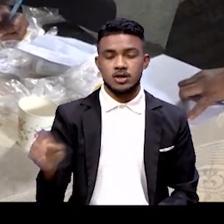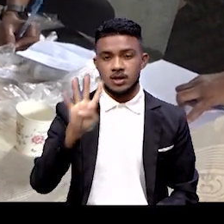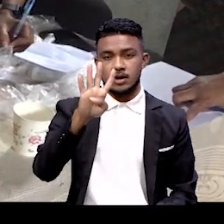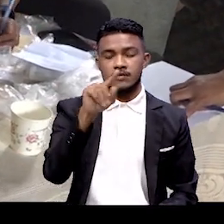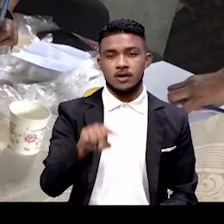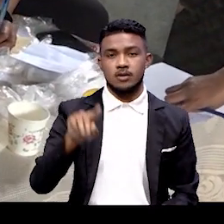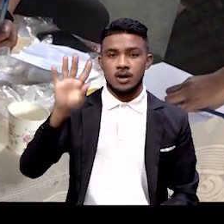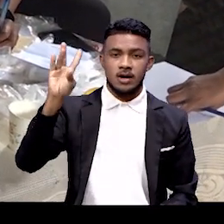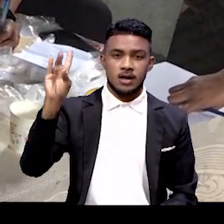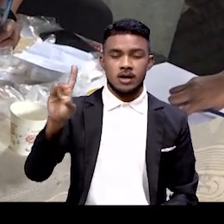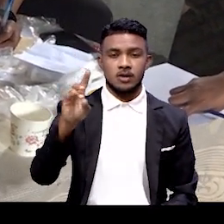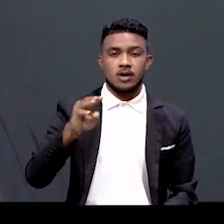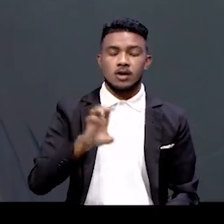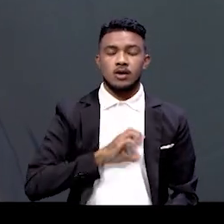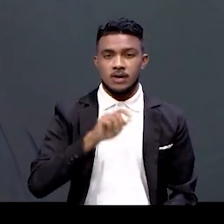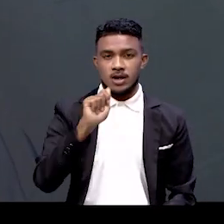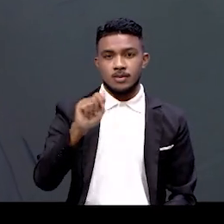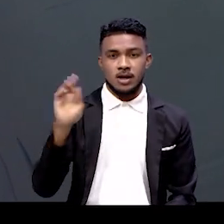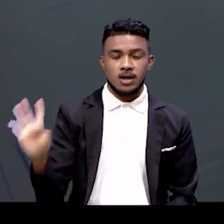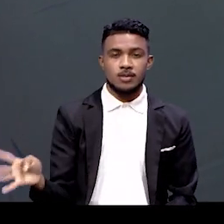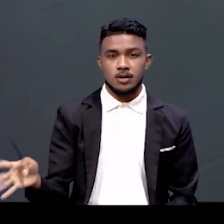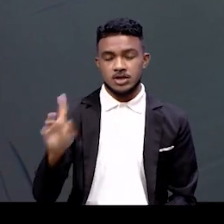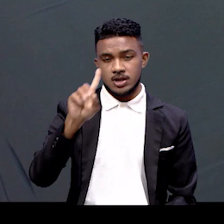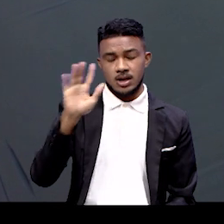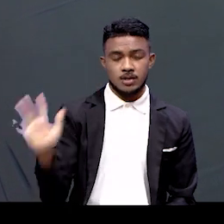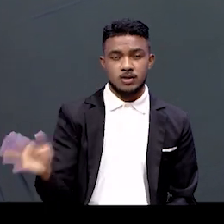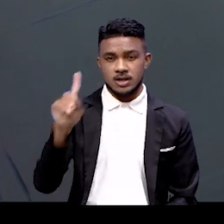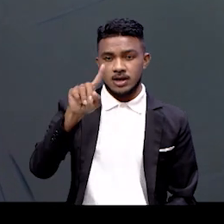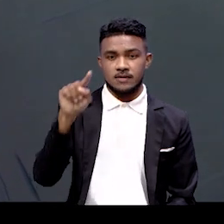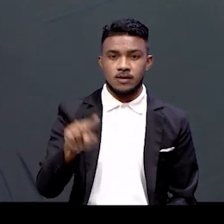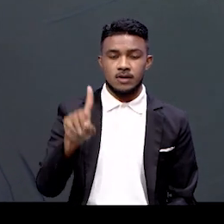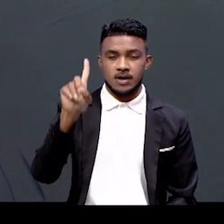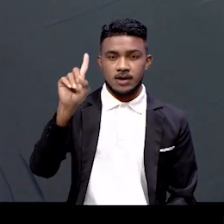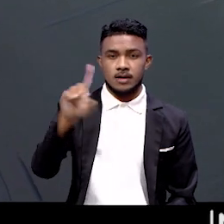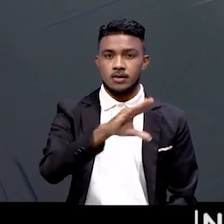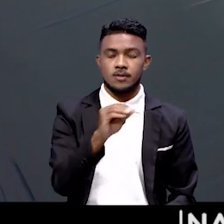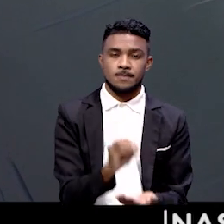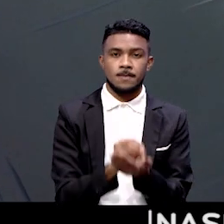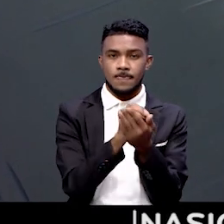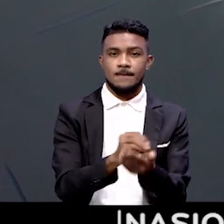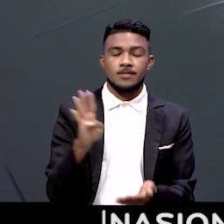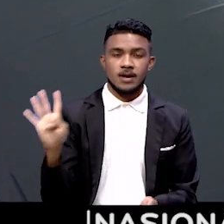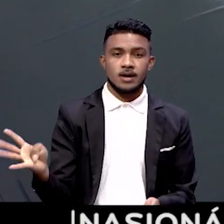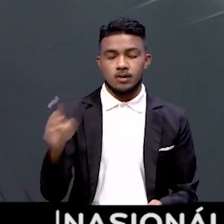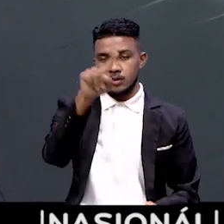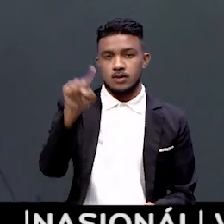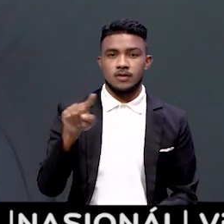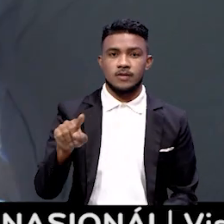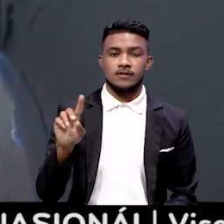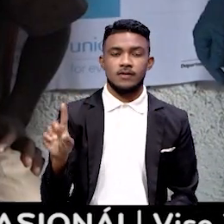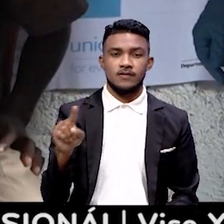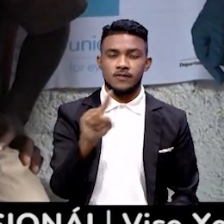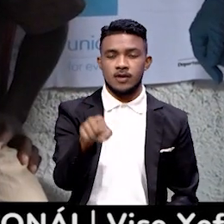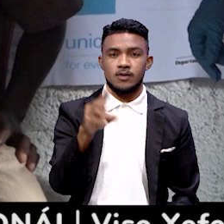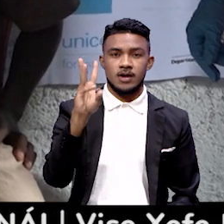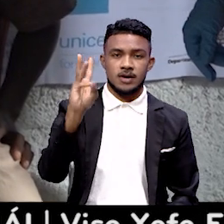Covalima, 1%, Lima Nulo Resenhat, 1,2%, Noreua, 1%, Hat Nulo, 1,9%. E a 12 de rua, município